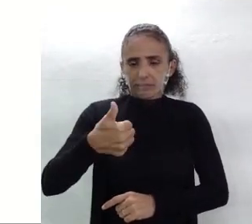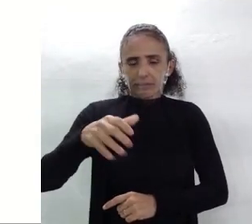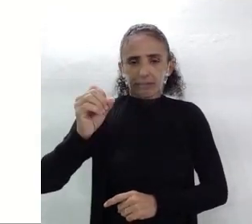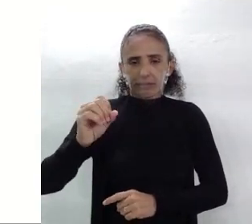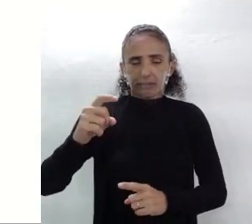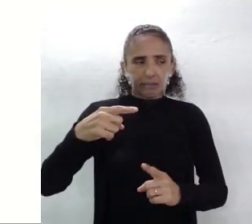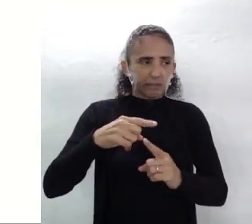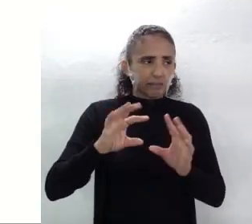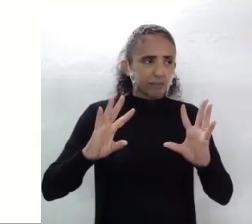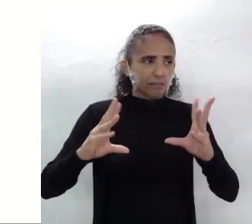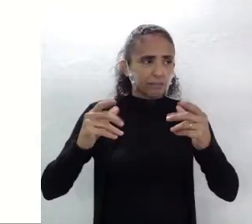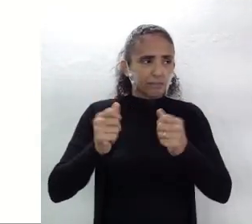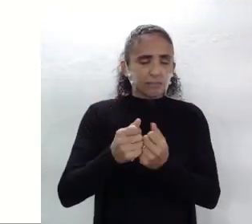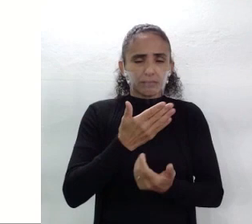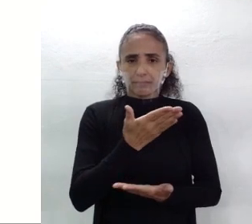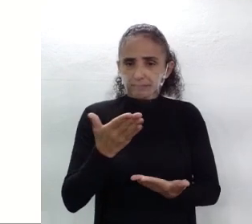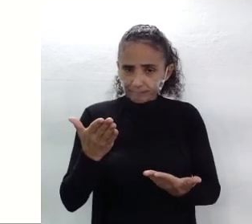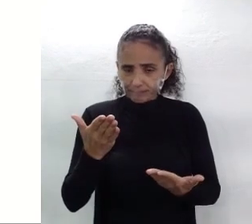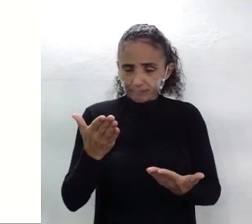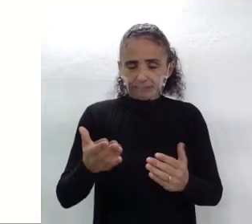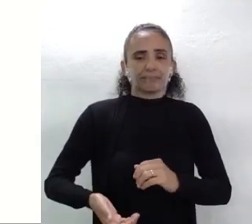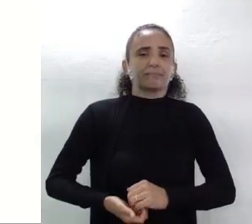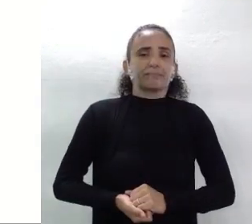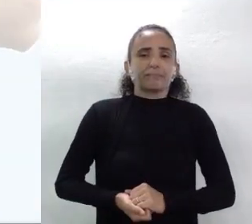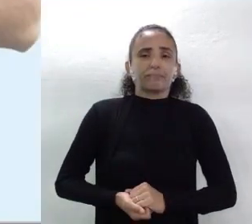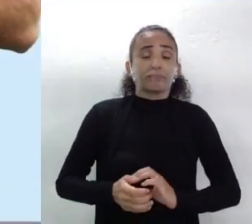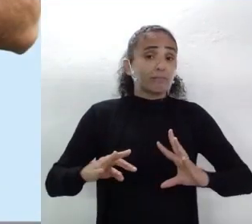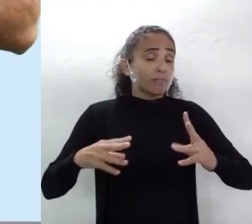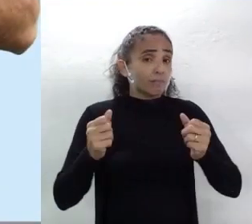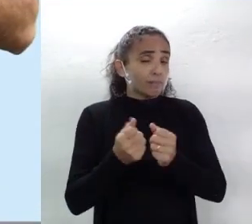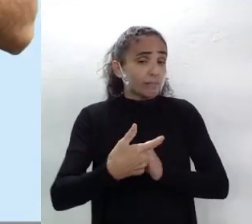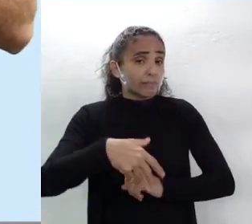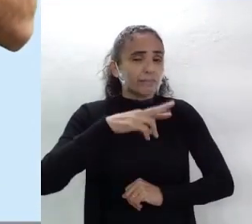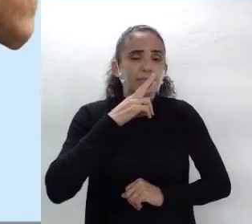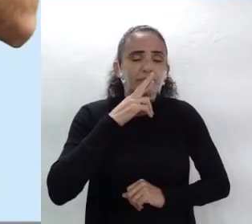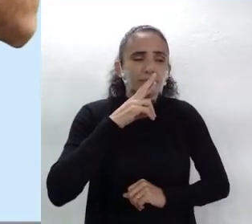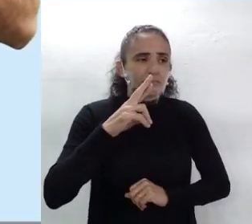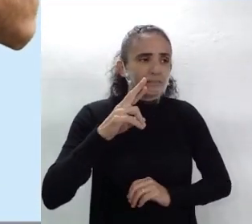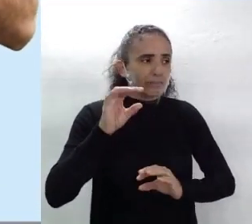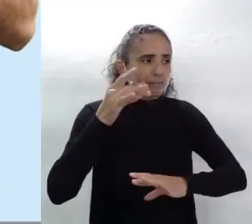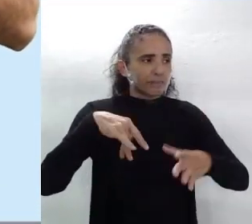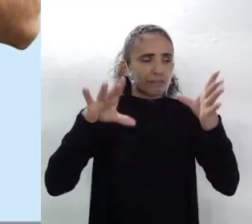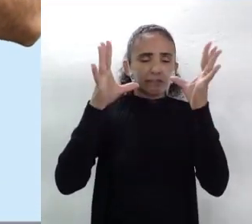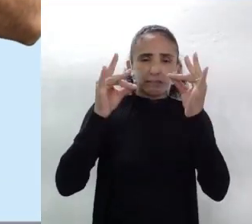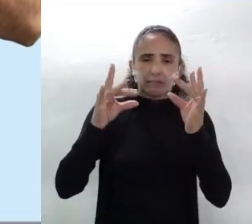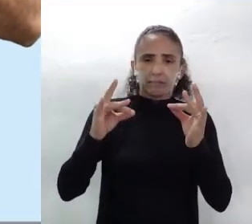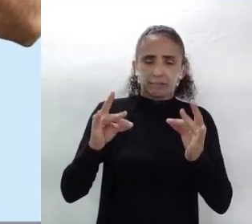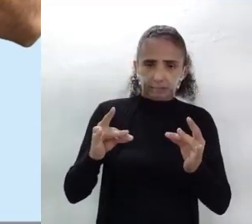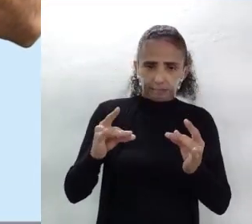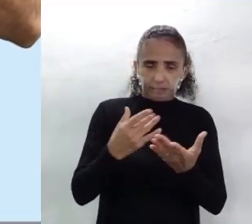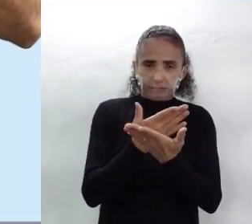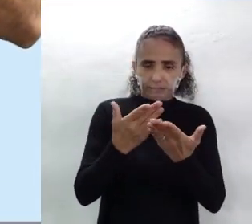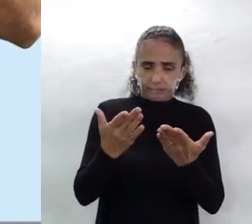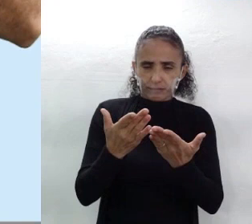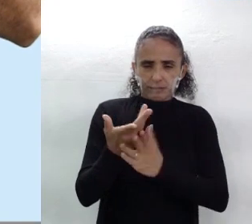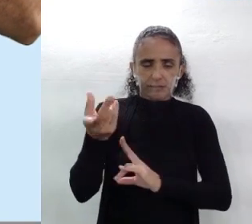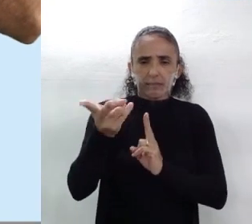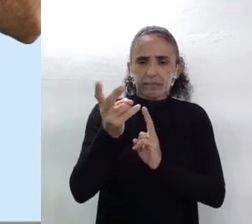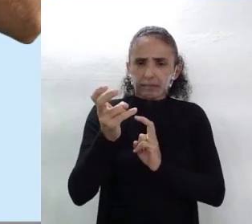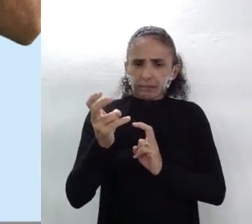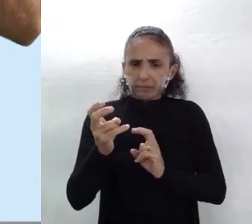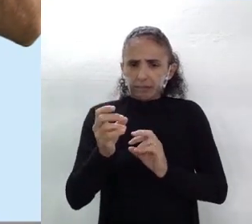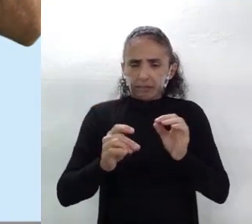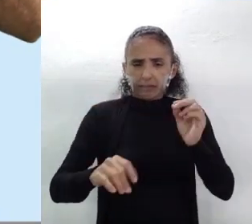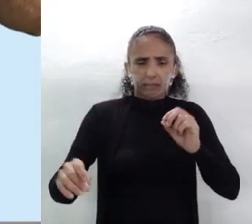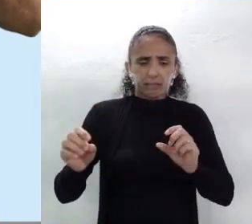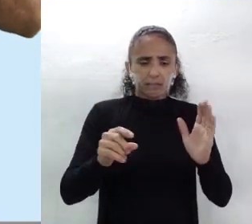20. Então aí, veja o seguinte, que quando resolver essa questão, quando você vai ver que tem